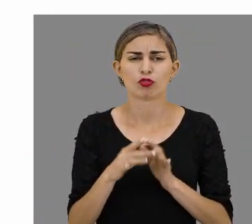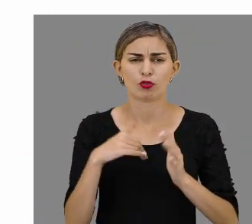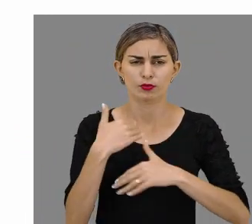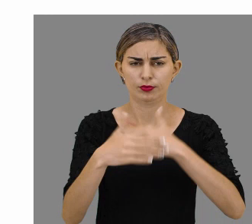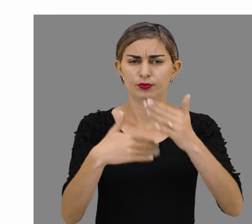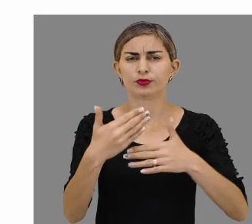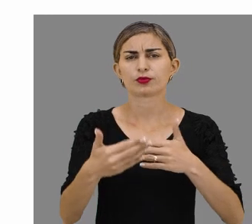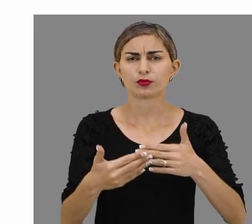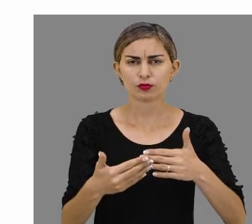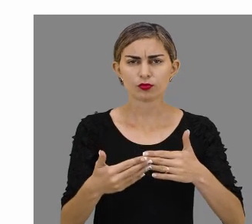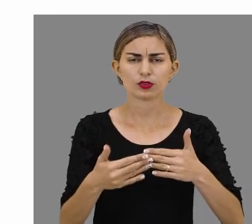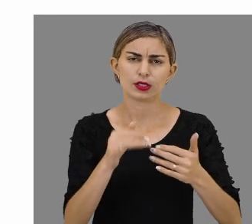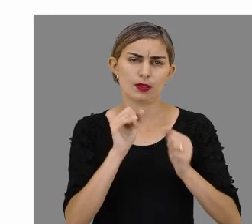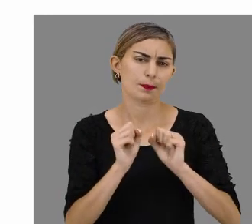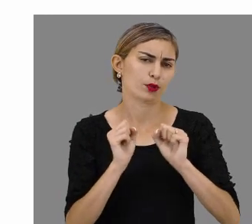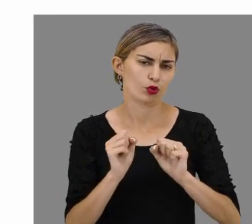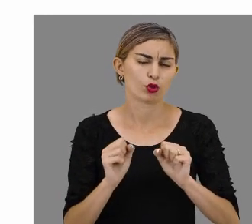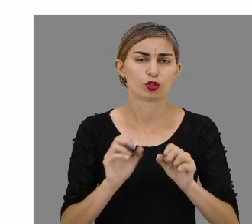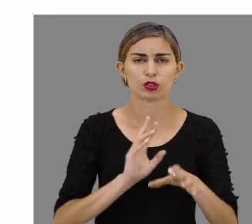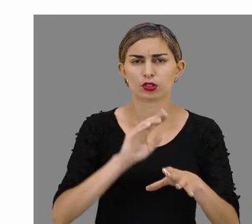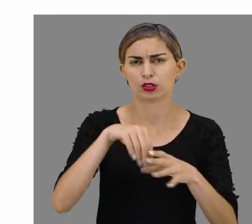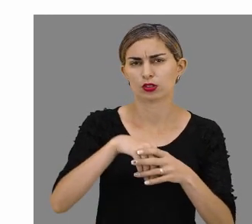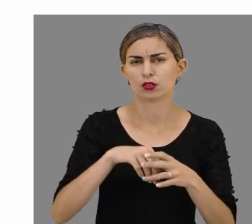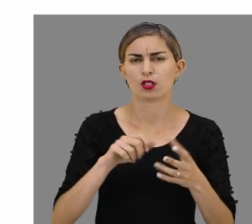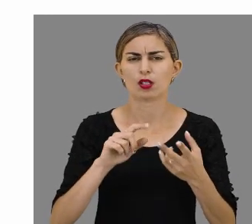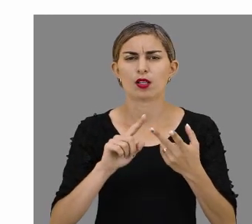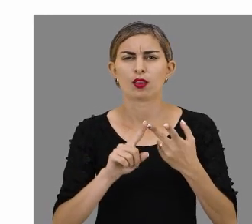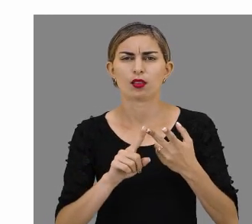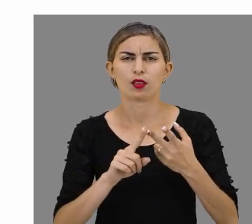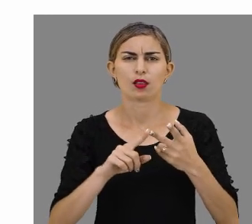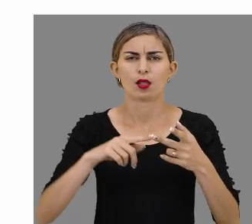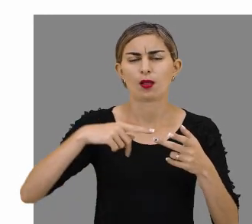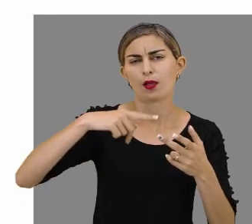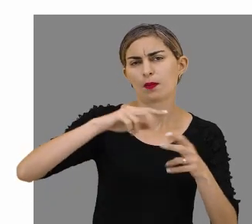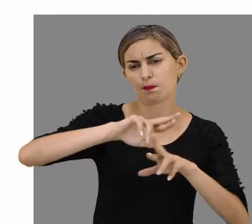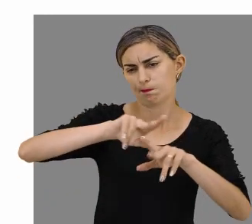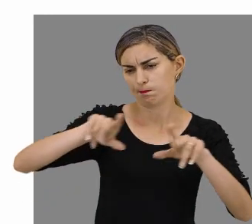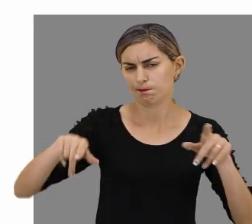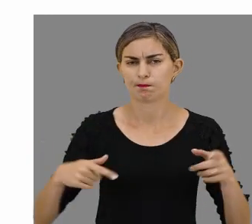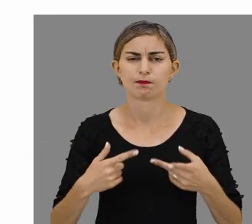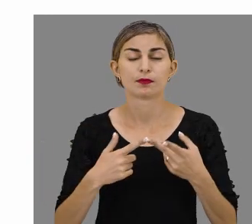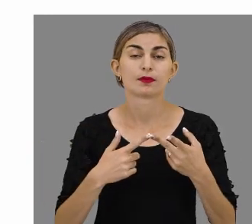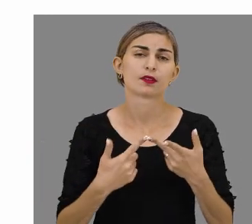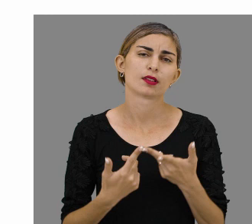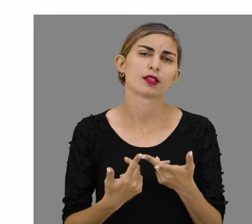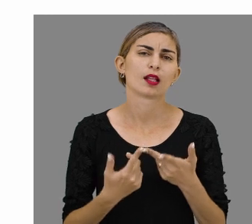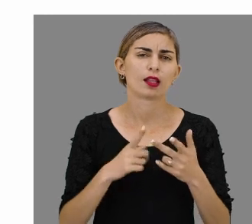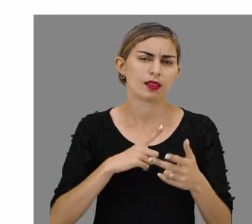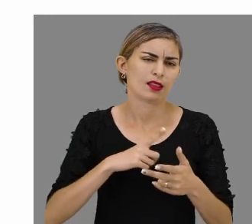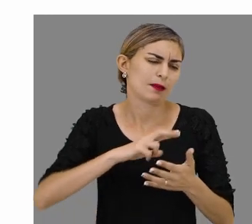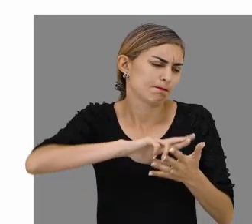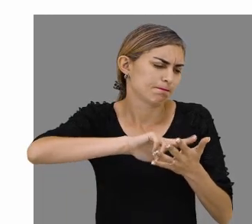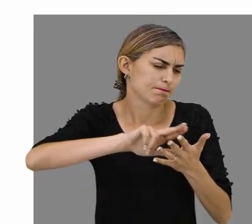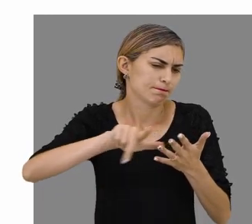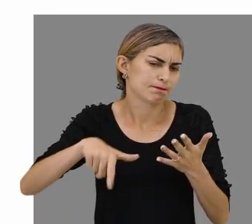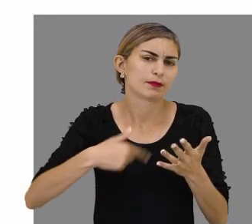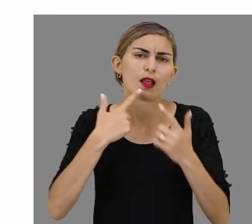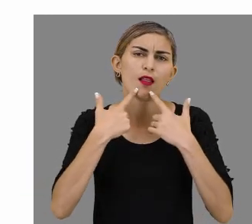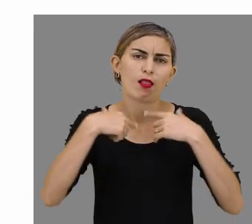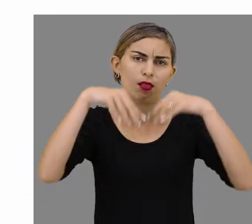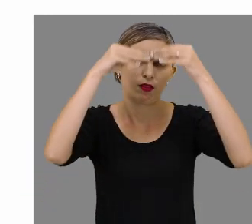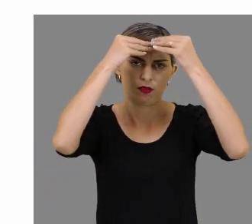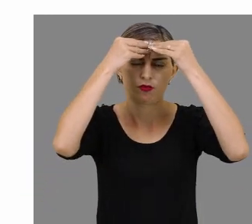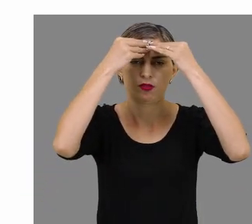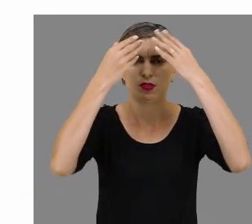será desenvolvido, poderá ser em Java, C#, Python, enfim, existem diversos tipos